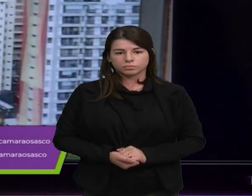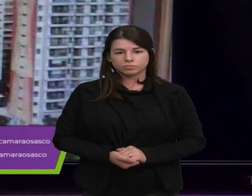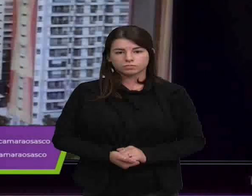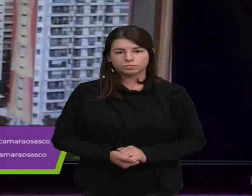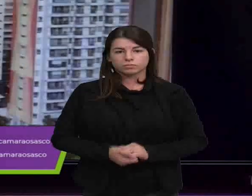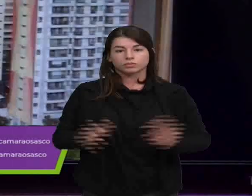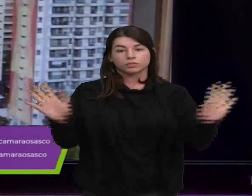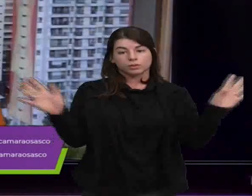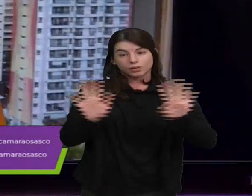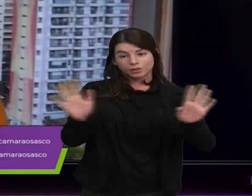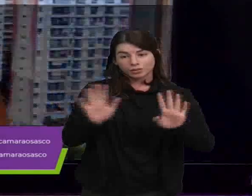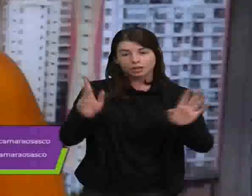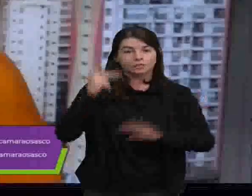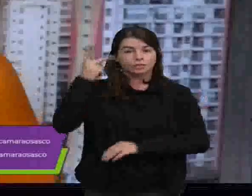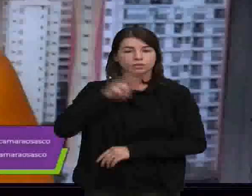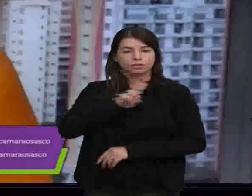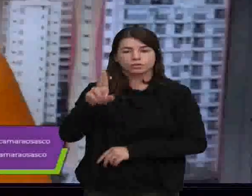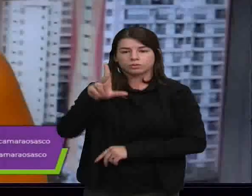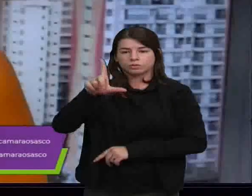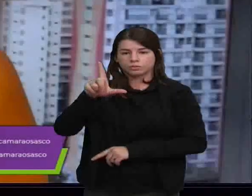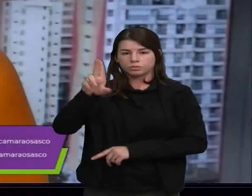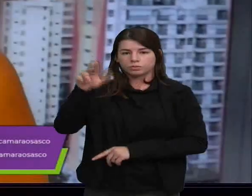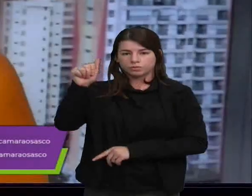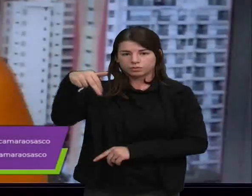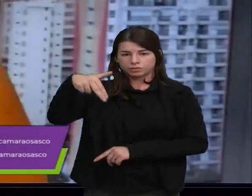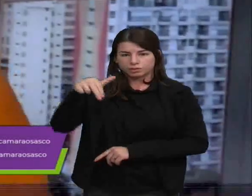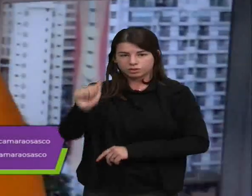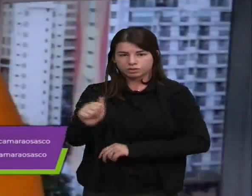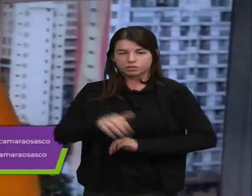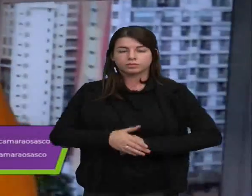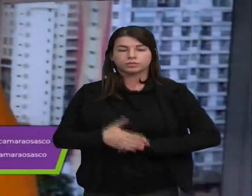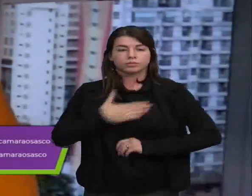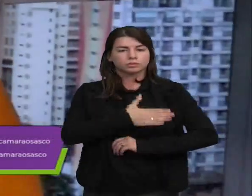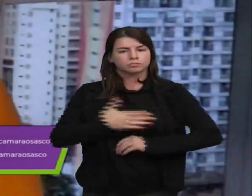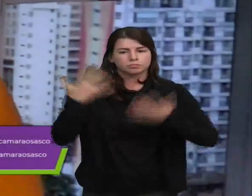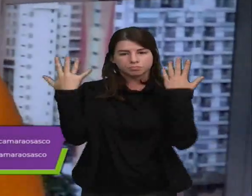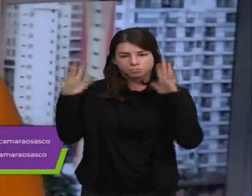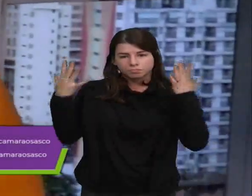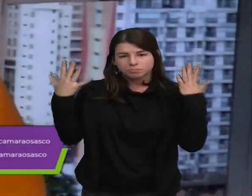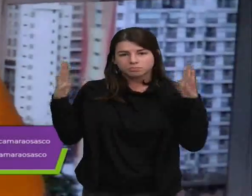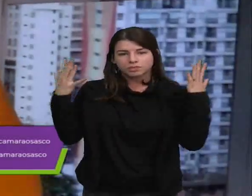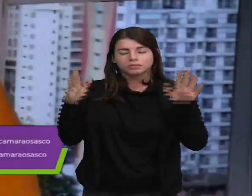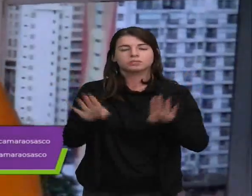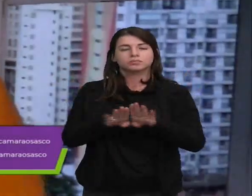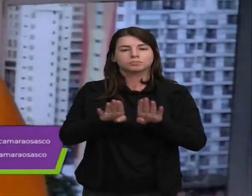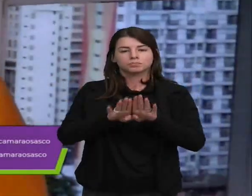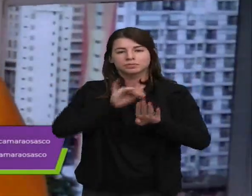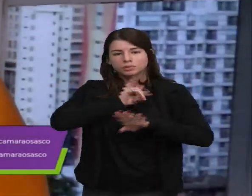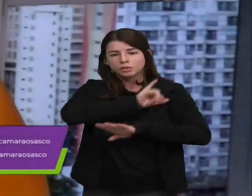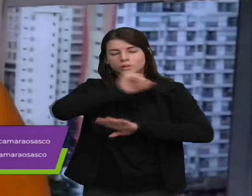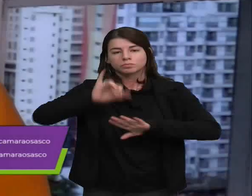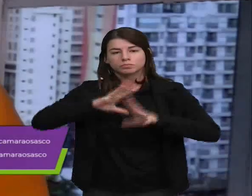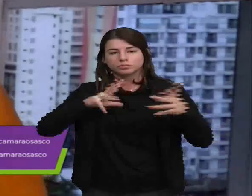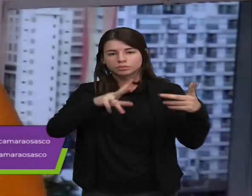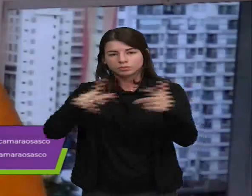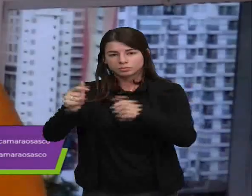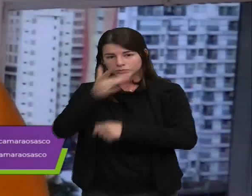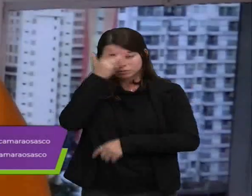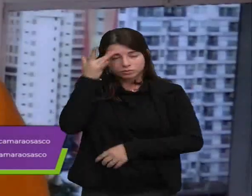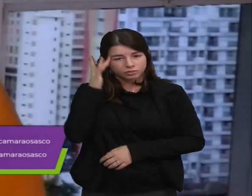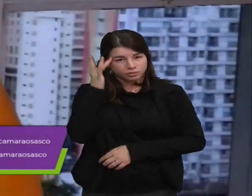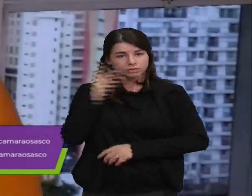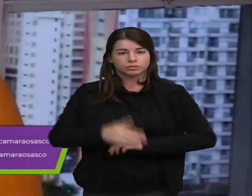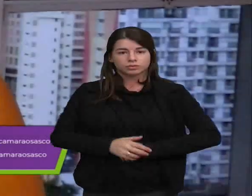Olá, sou a vereadora Luana Alves do PSOL. Eu queria parabenizar e saudar essa iniciativa da